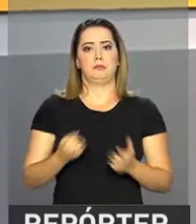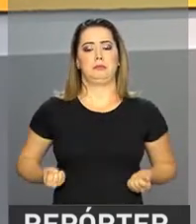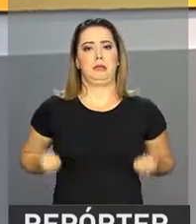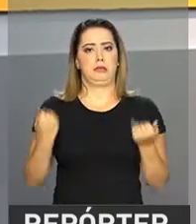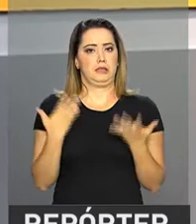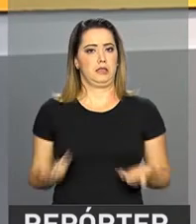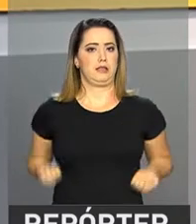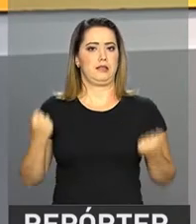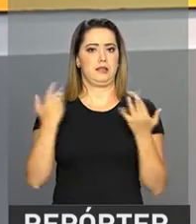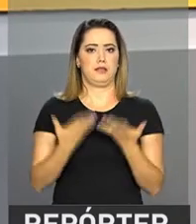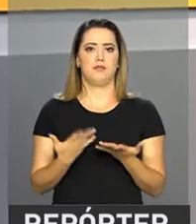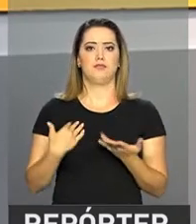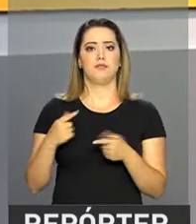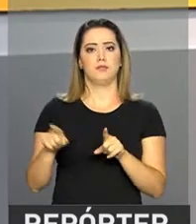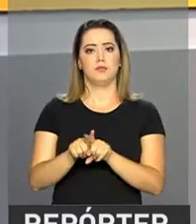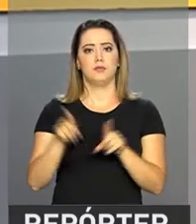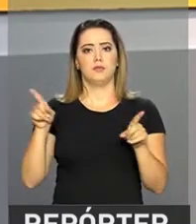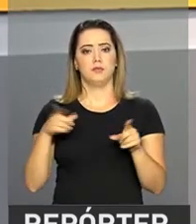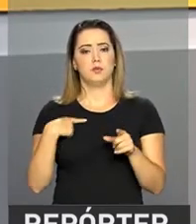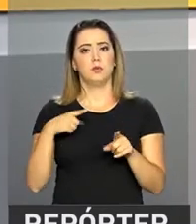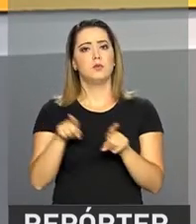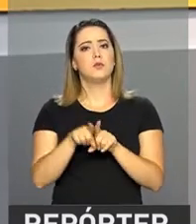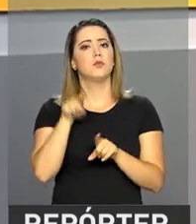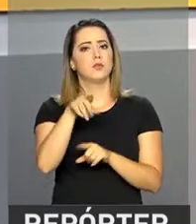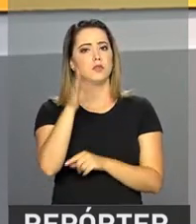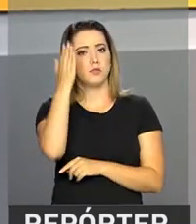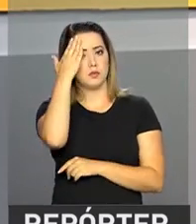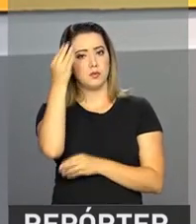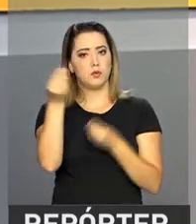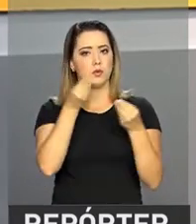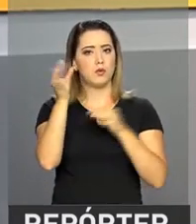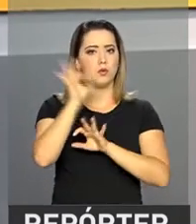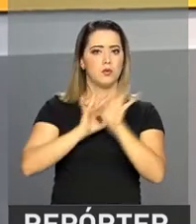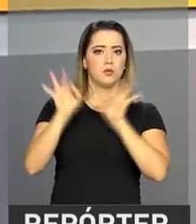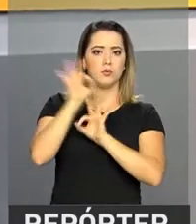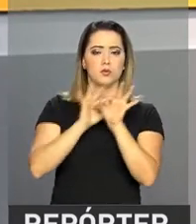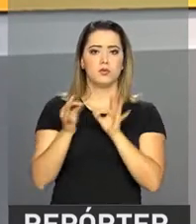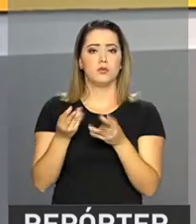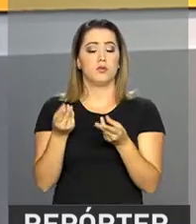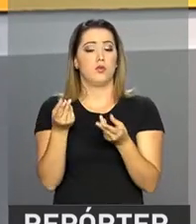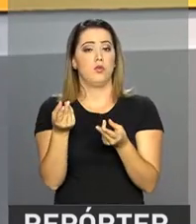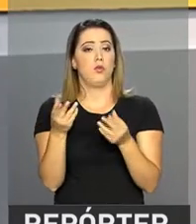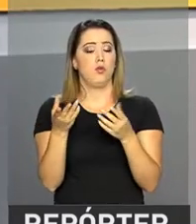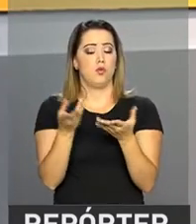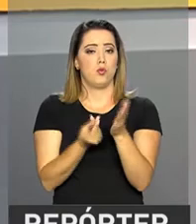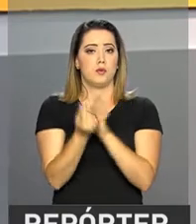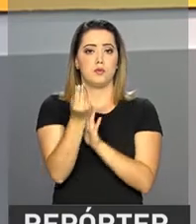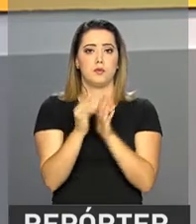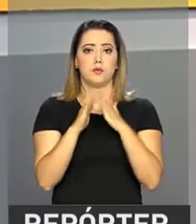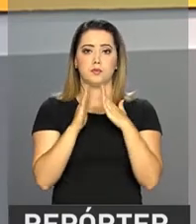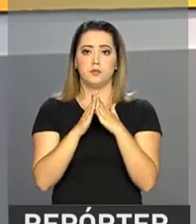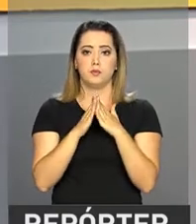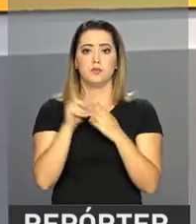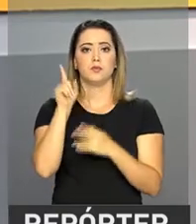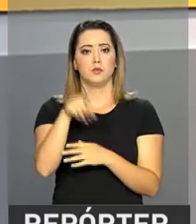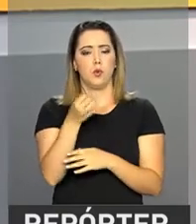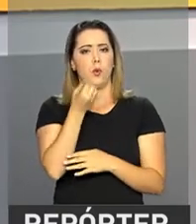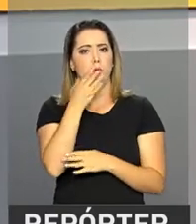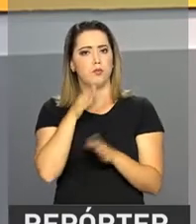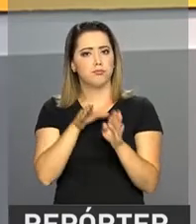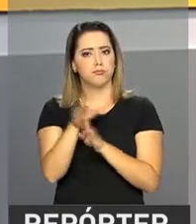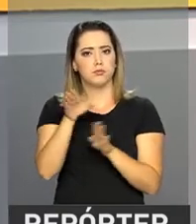mais do que recebe mas além disso você sabe organizar as contas de casa com uma boa orientação